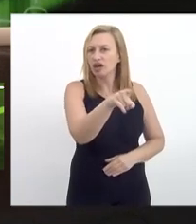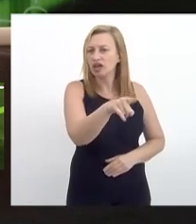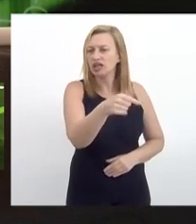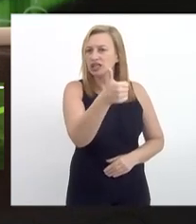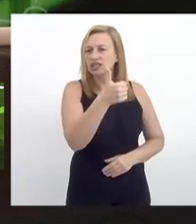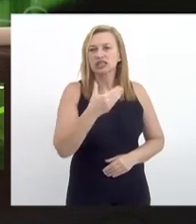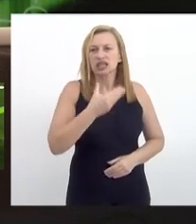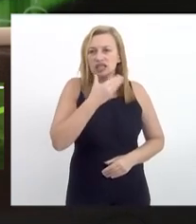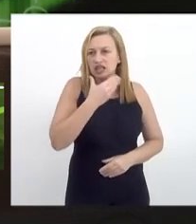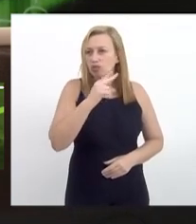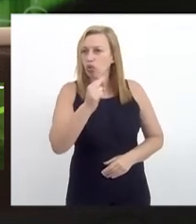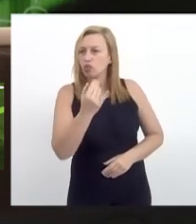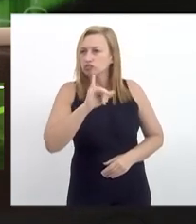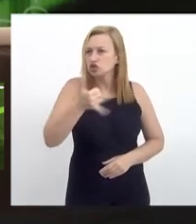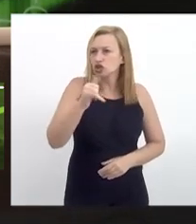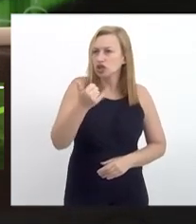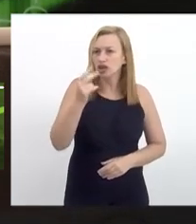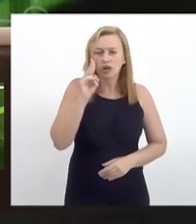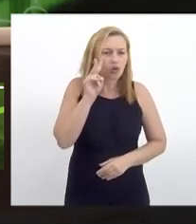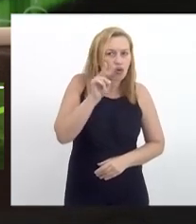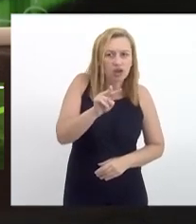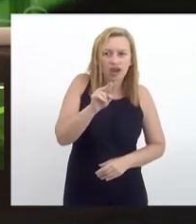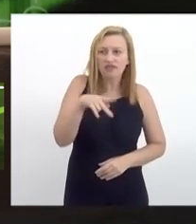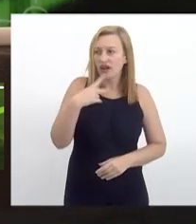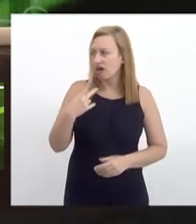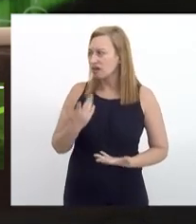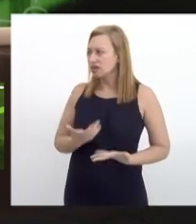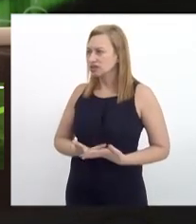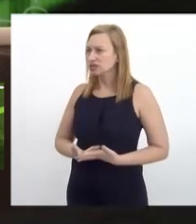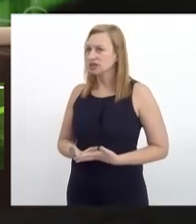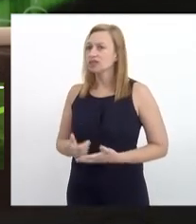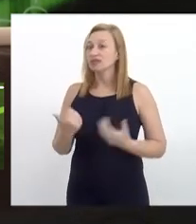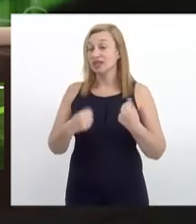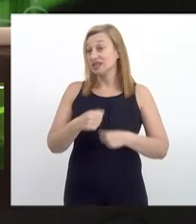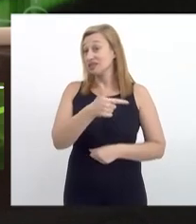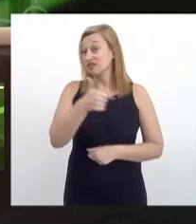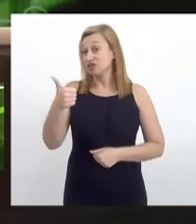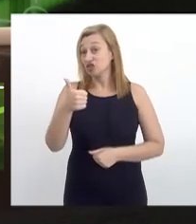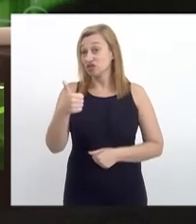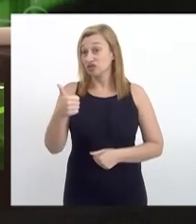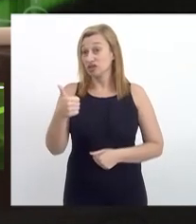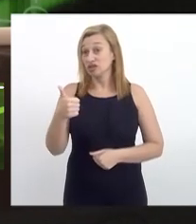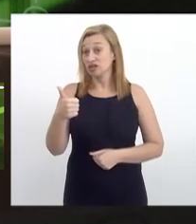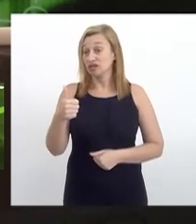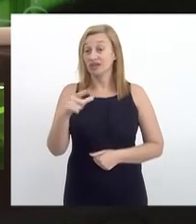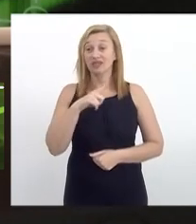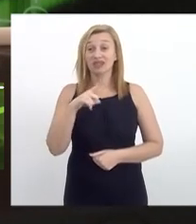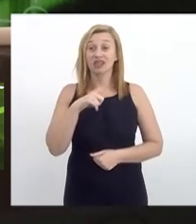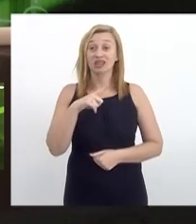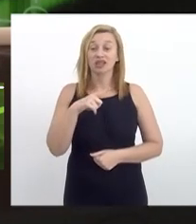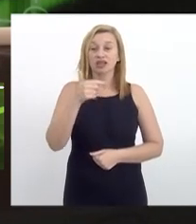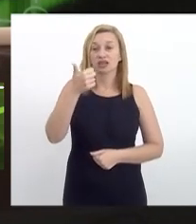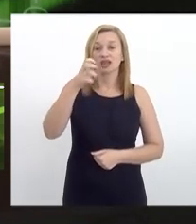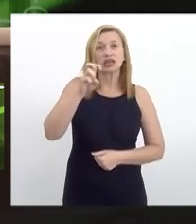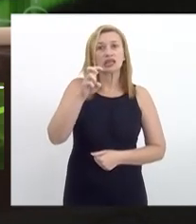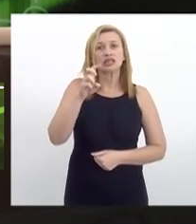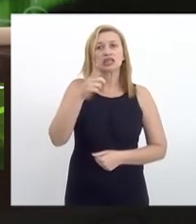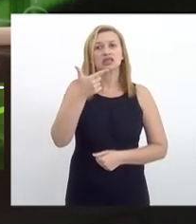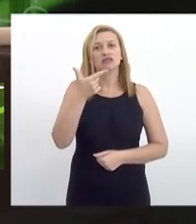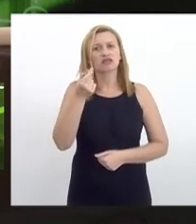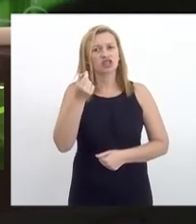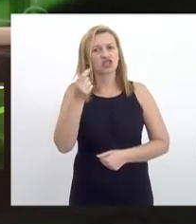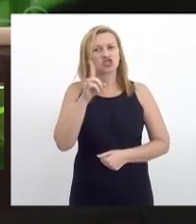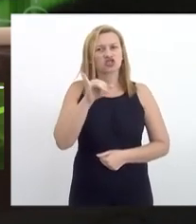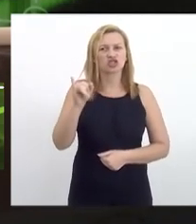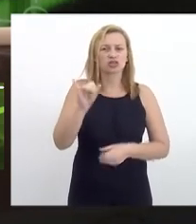dezembro ou janeiro olhar a conta e falar tinha que ser 21 aí nós vamos ter 15, 20 dias para fazer um